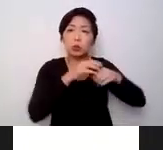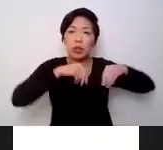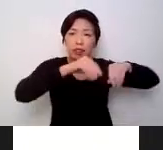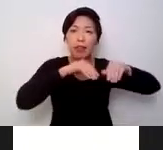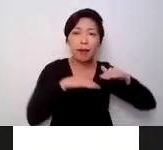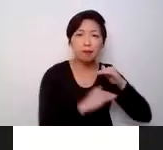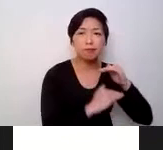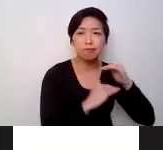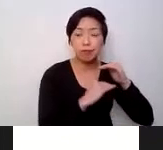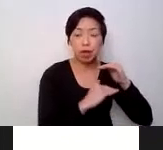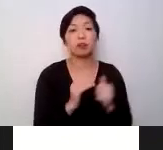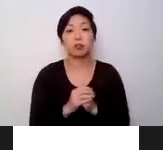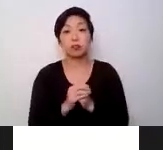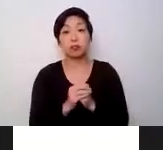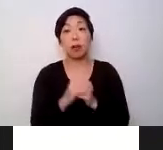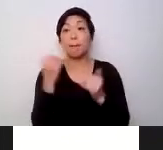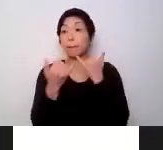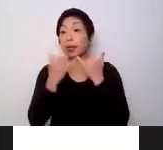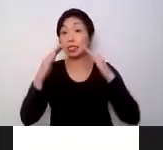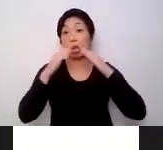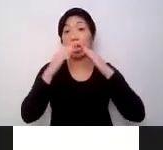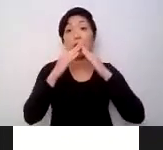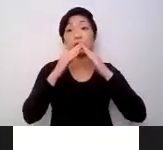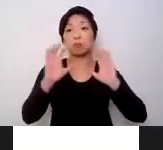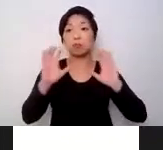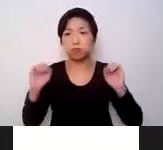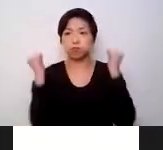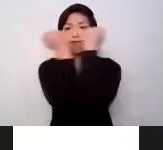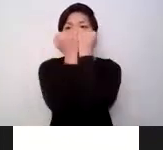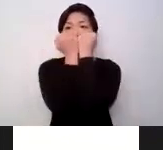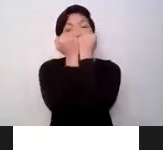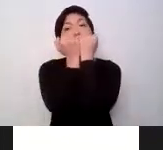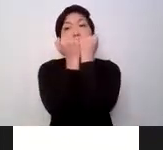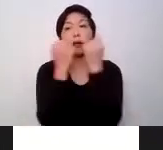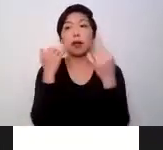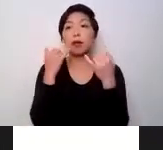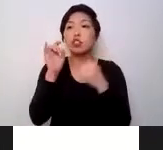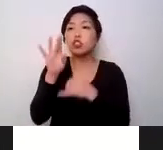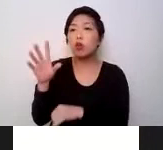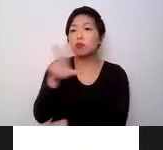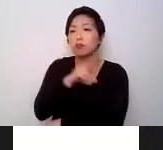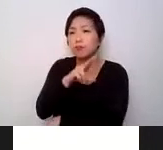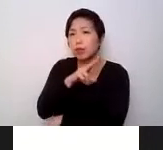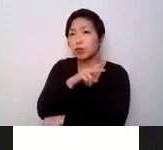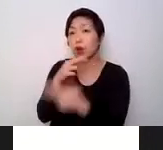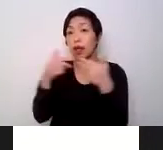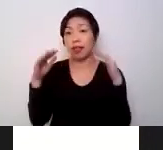três projetos são casas fortaleza protegidas e fechadas para a intimidade daquelas pessoas e